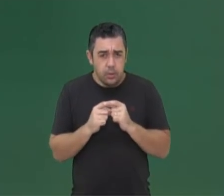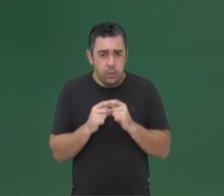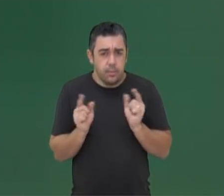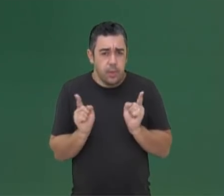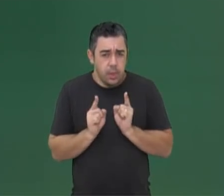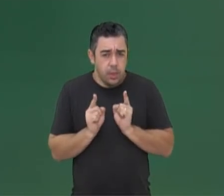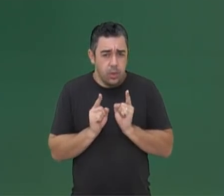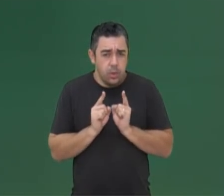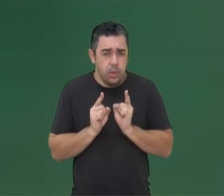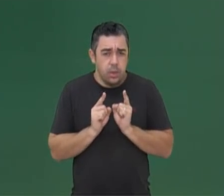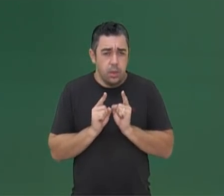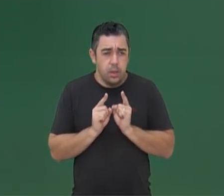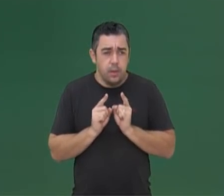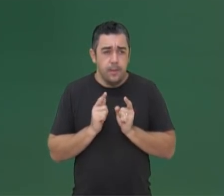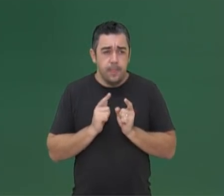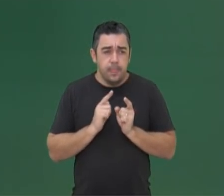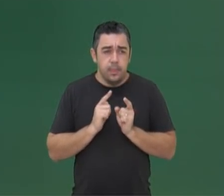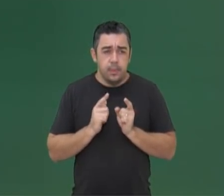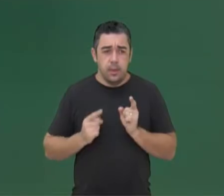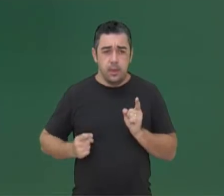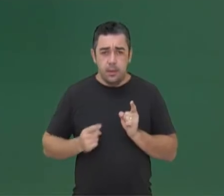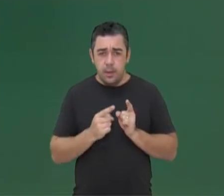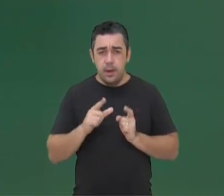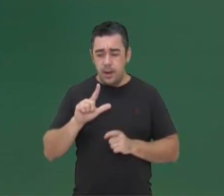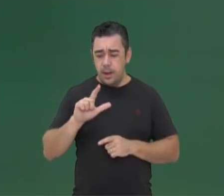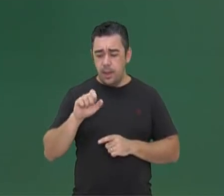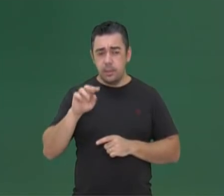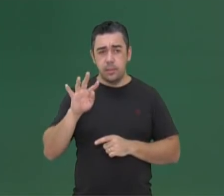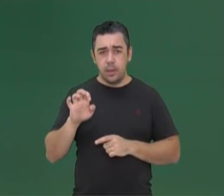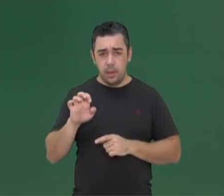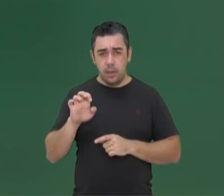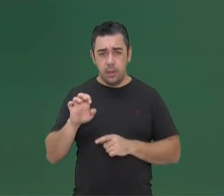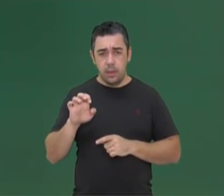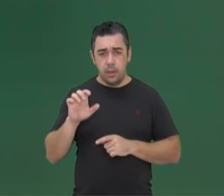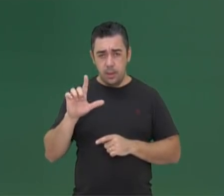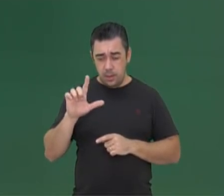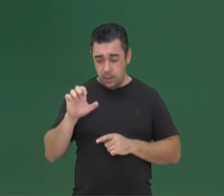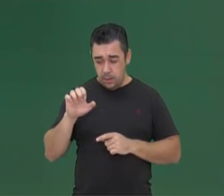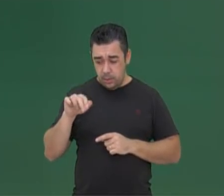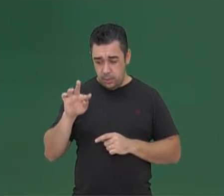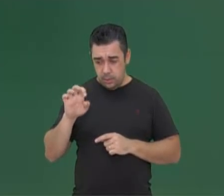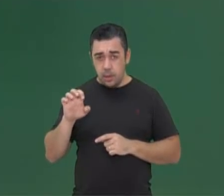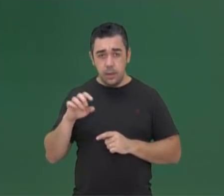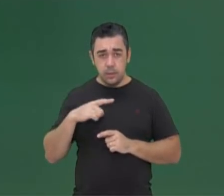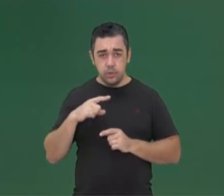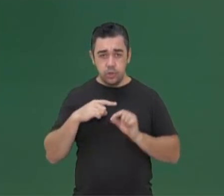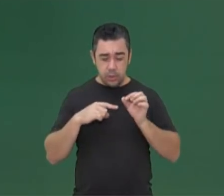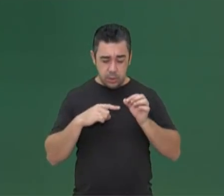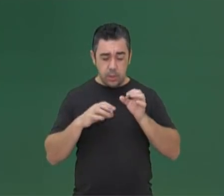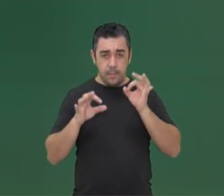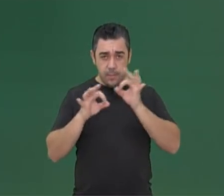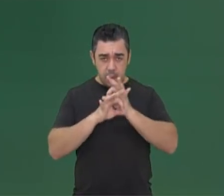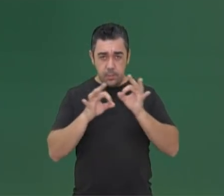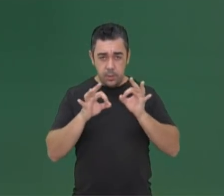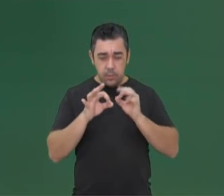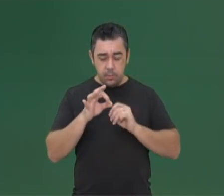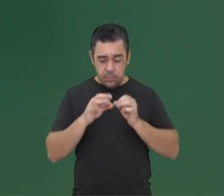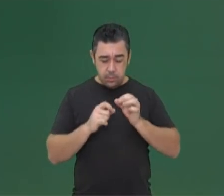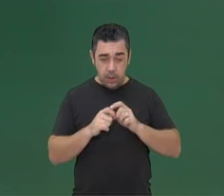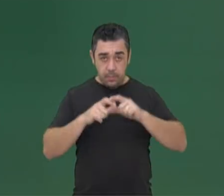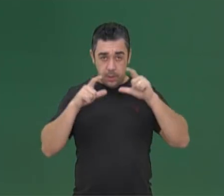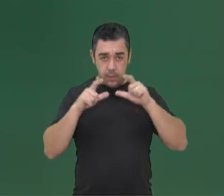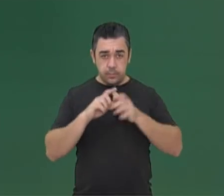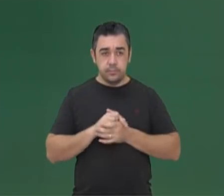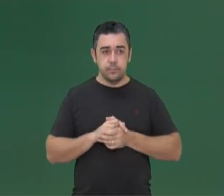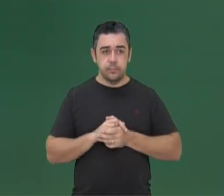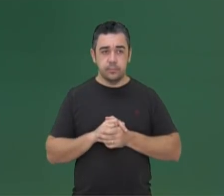compacto. Aqui, onde está indicando a palavra lente, nós tínhamos uma lente que fazia essa ampliação. Aqui onde tem a